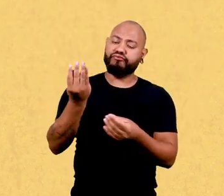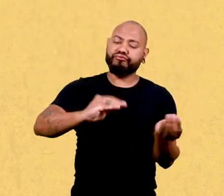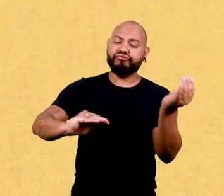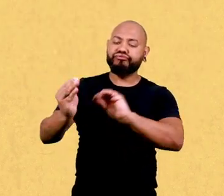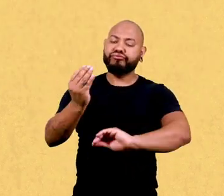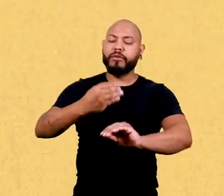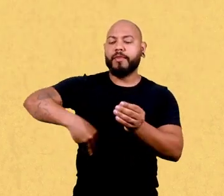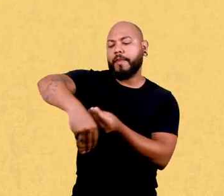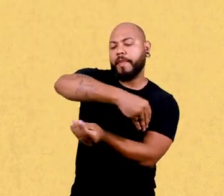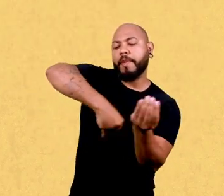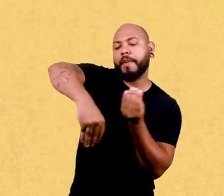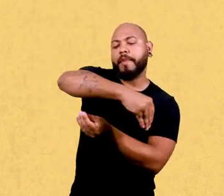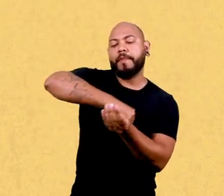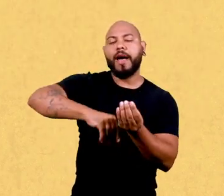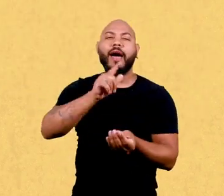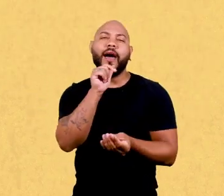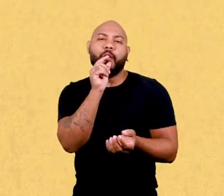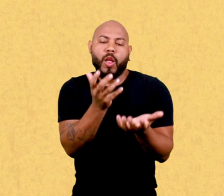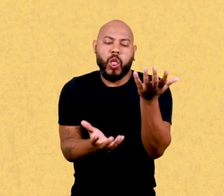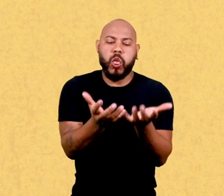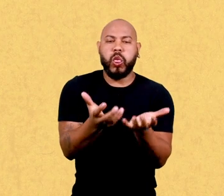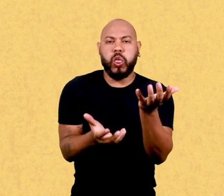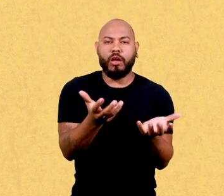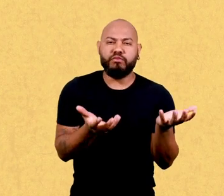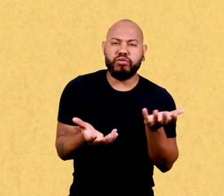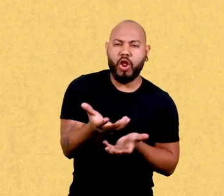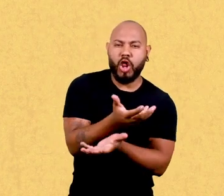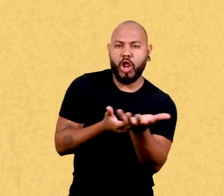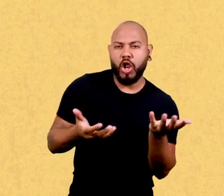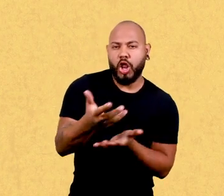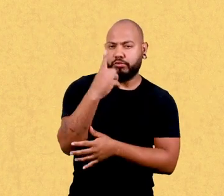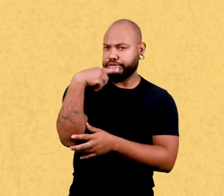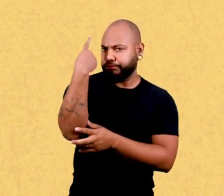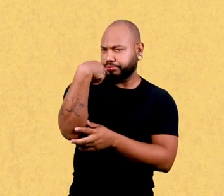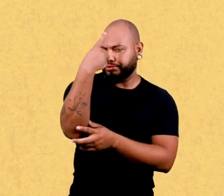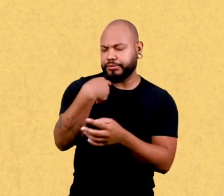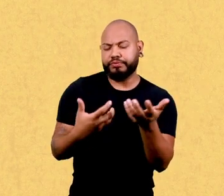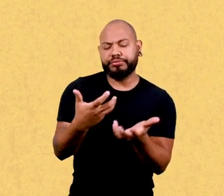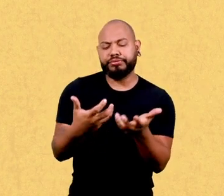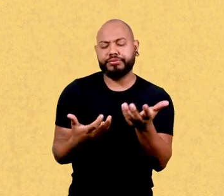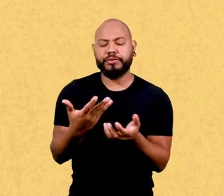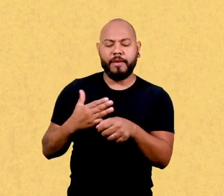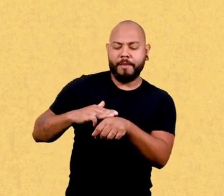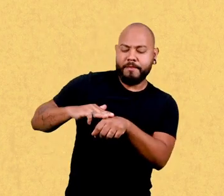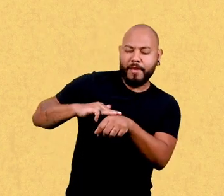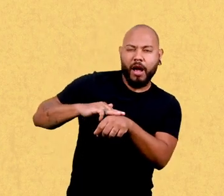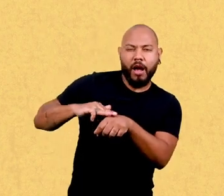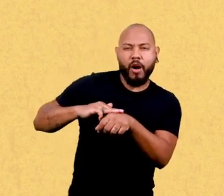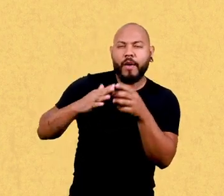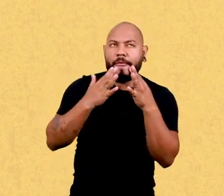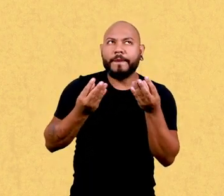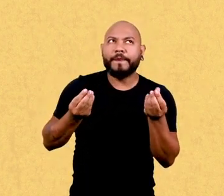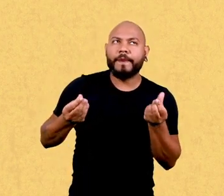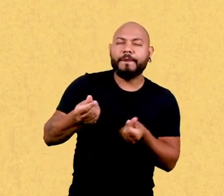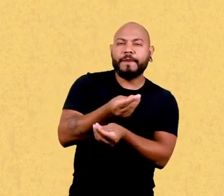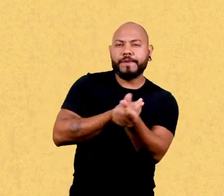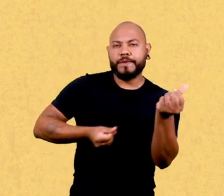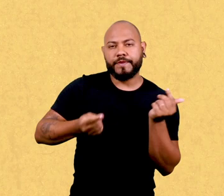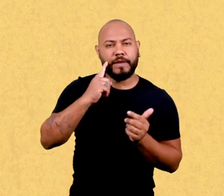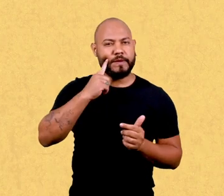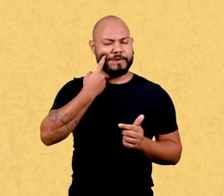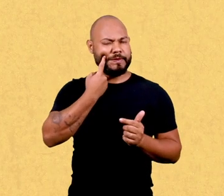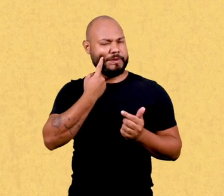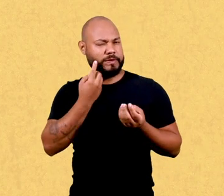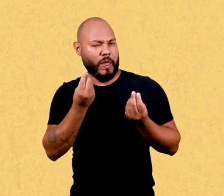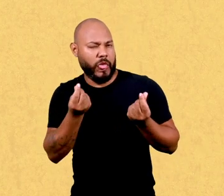são fervidas em muitas horas, até que se obtenha um líquido marrom, amarronzado, né, que tem um sabor muito peculiar,